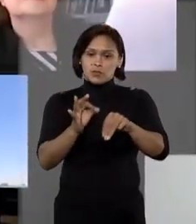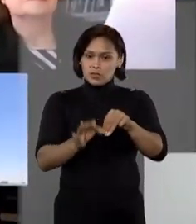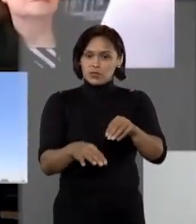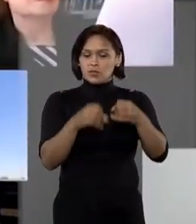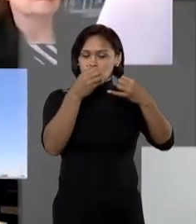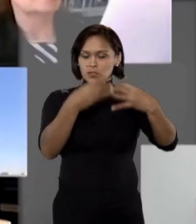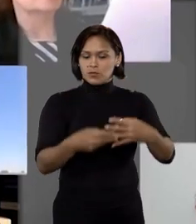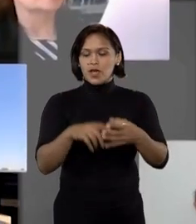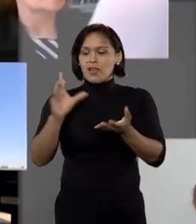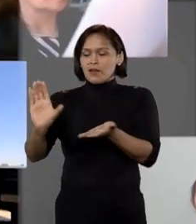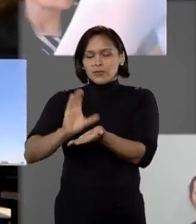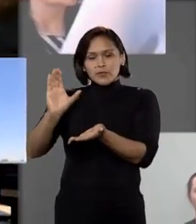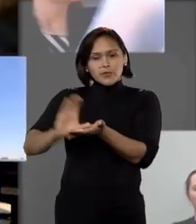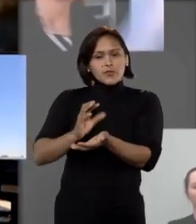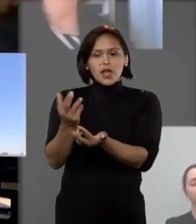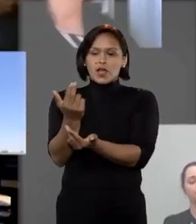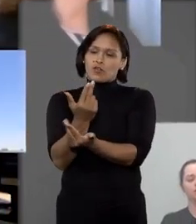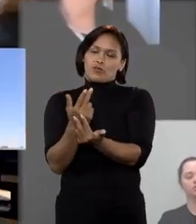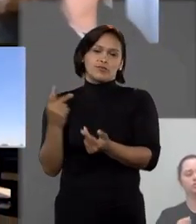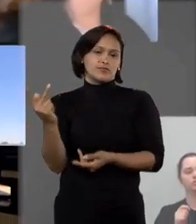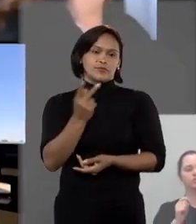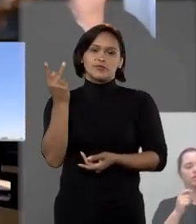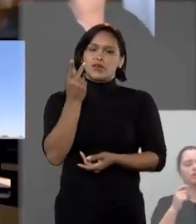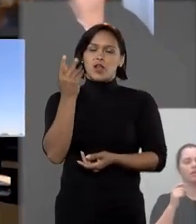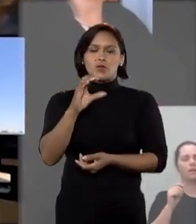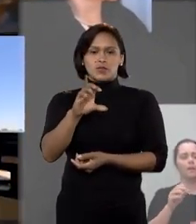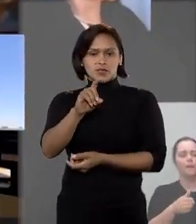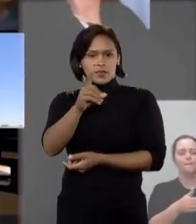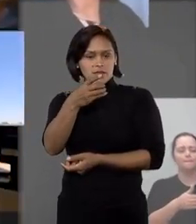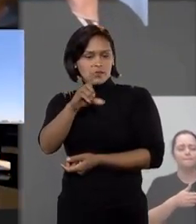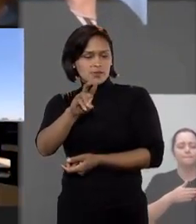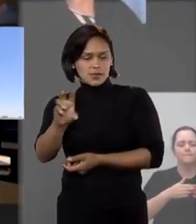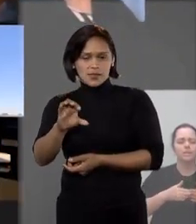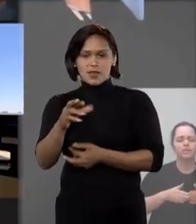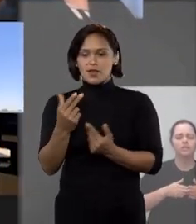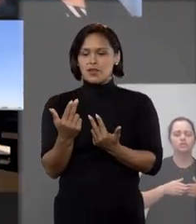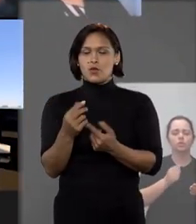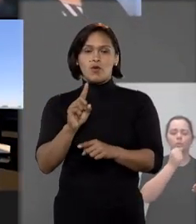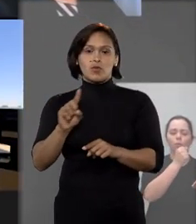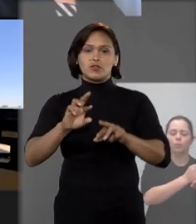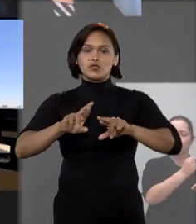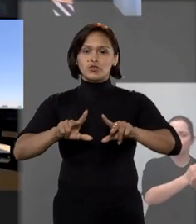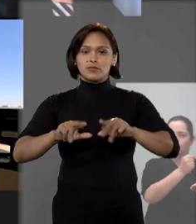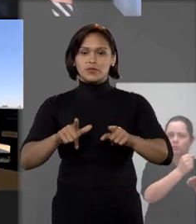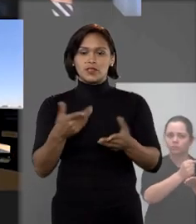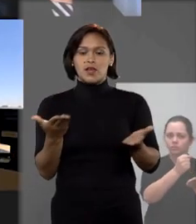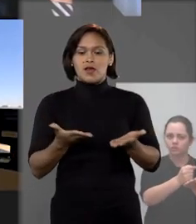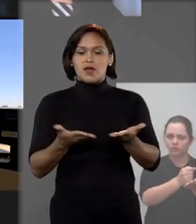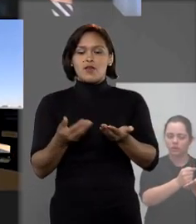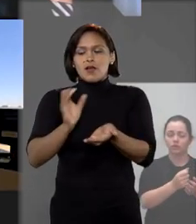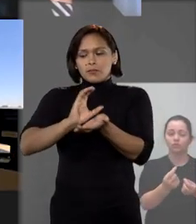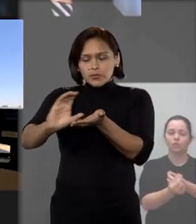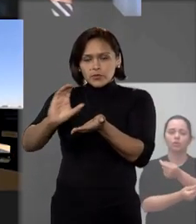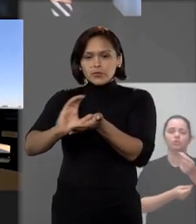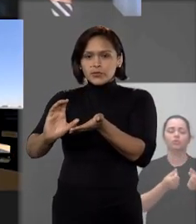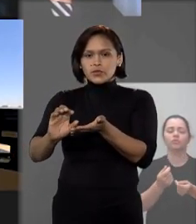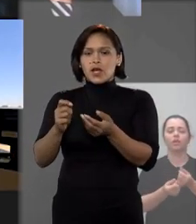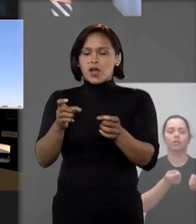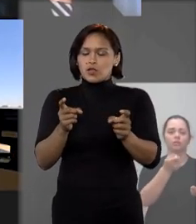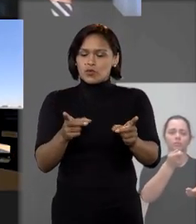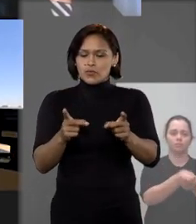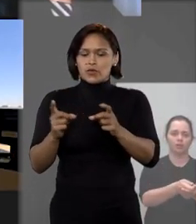a devolução dos valores pagos não deve ocorrer como prevê o CDC, onde, após ressarcidas as despesas do vendedor, com